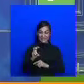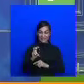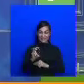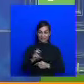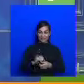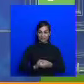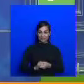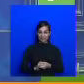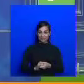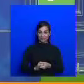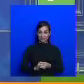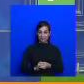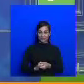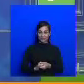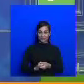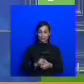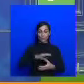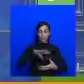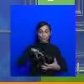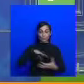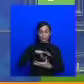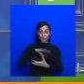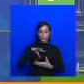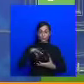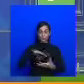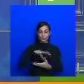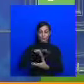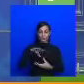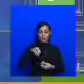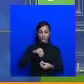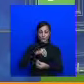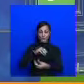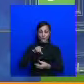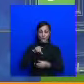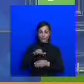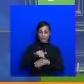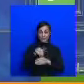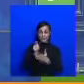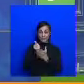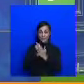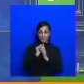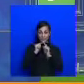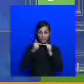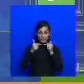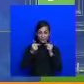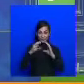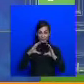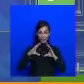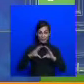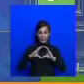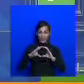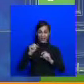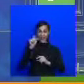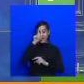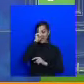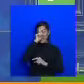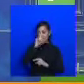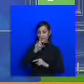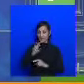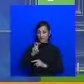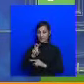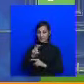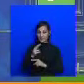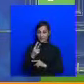15. O globo segue girando. Você chamando, a sorte chegando. Bola